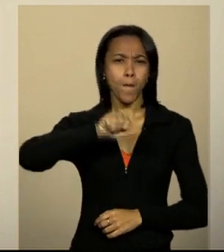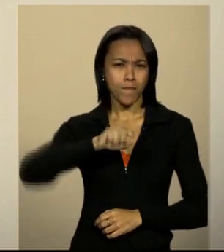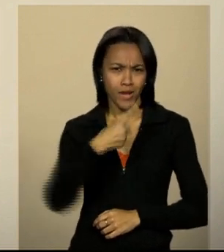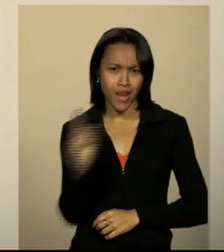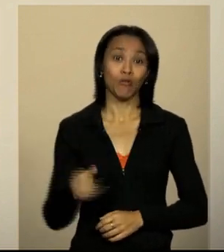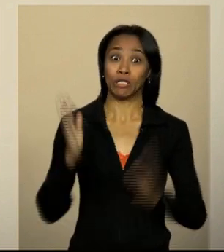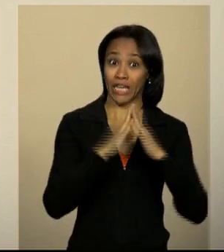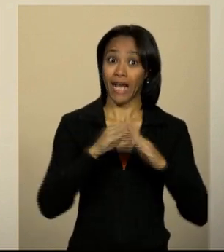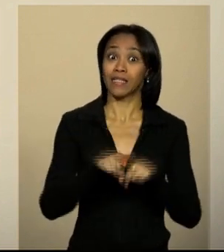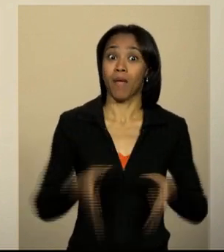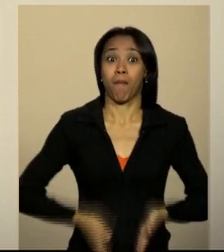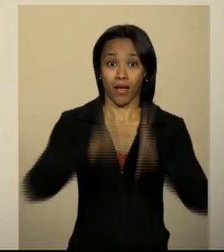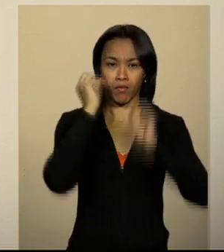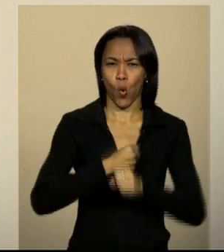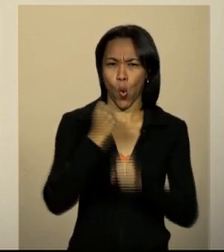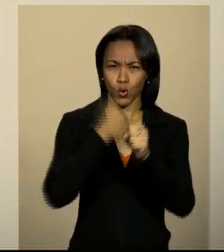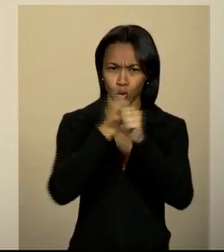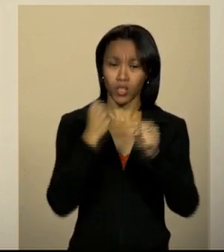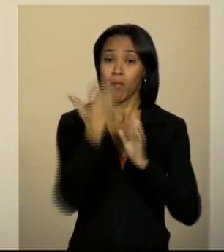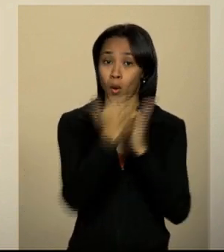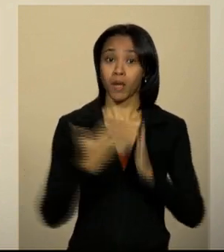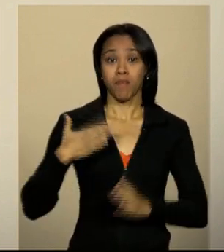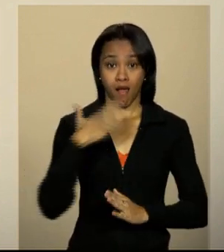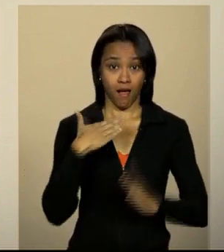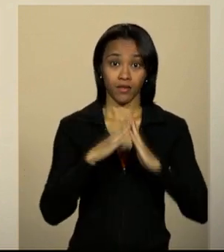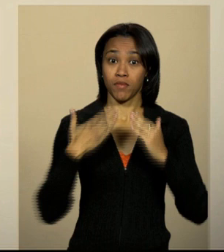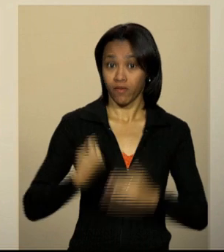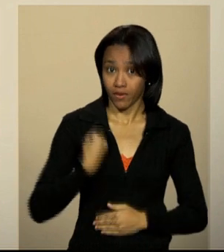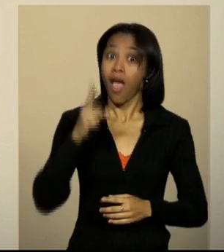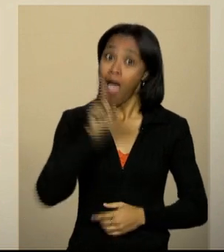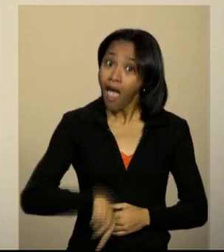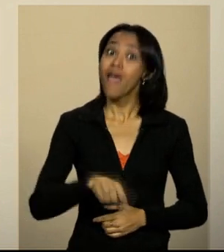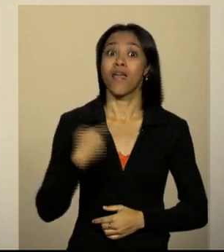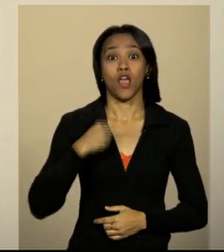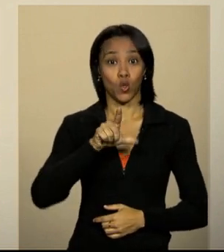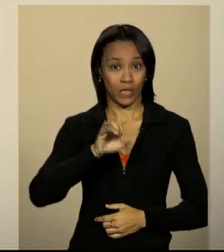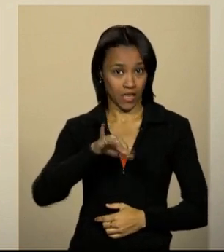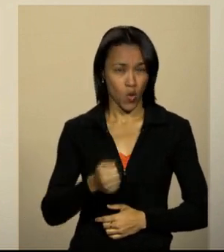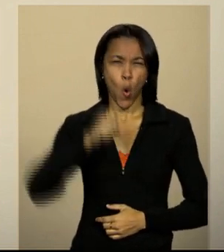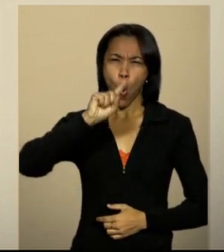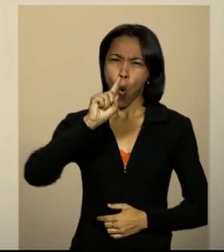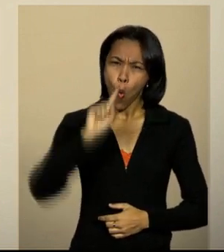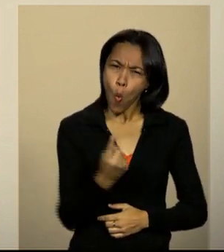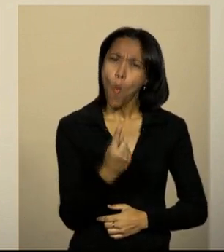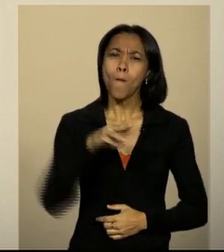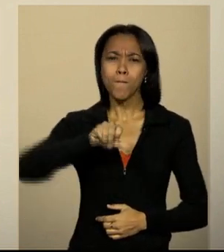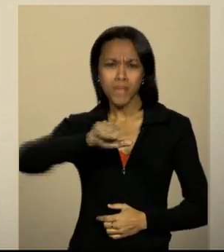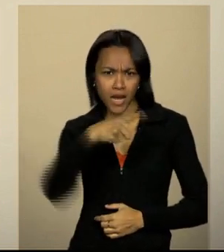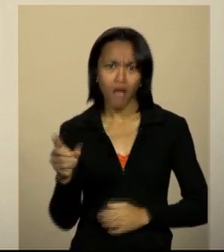casas e apartamentos construídos pelo Minha Casa Minha Vida É isso mesmo Luciano um milhão de